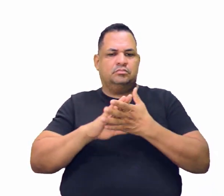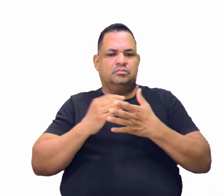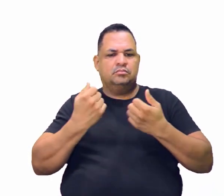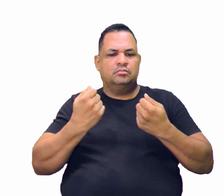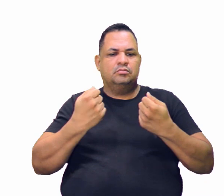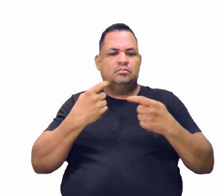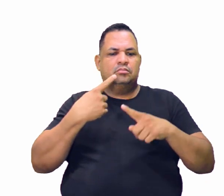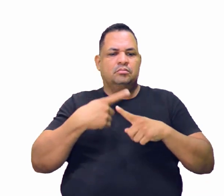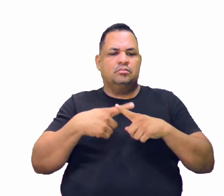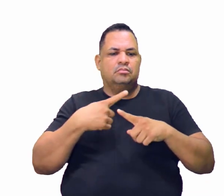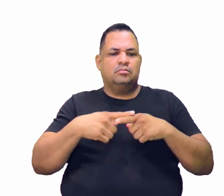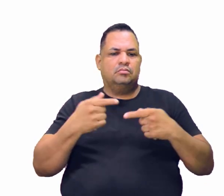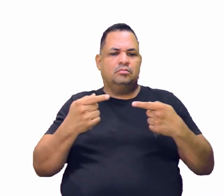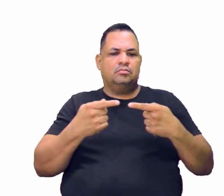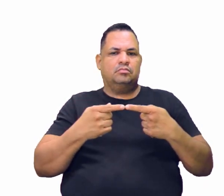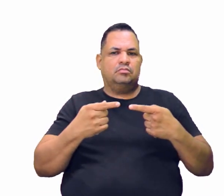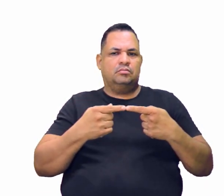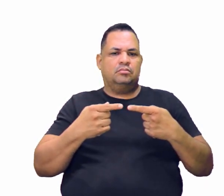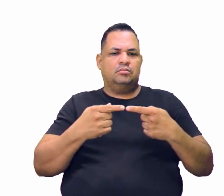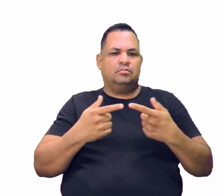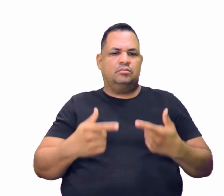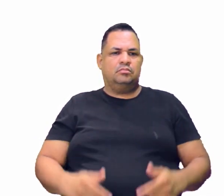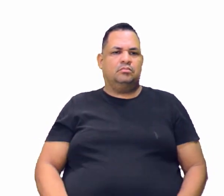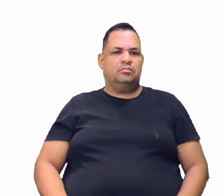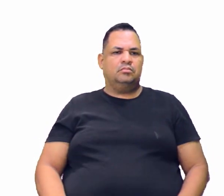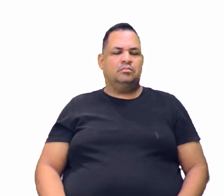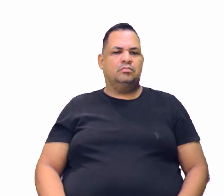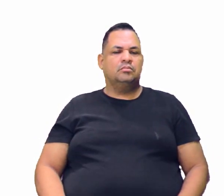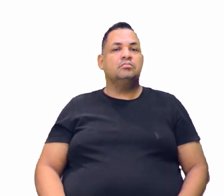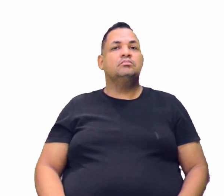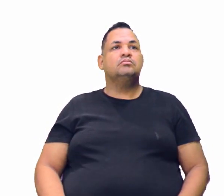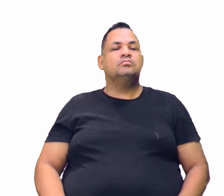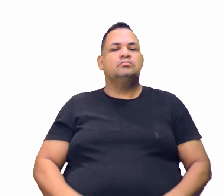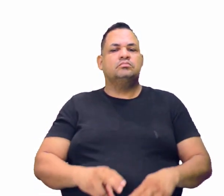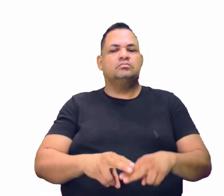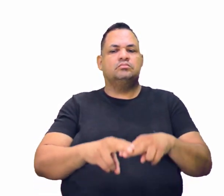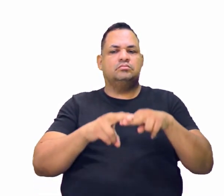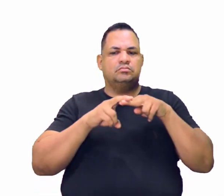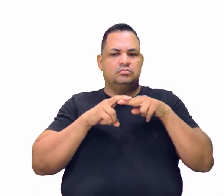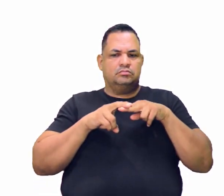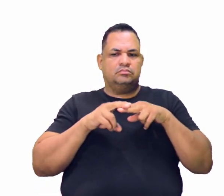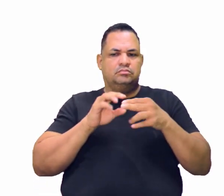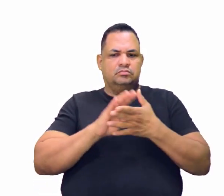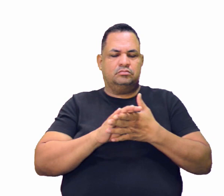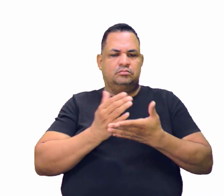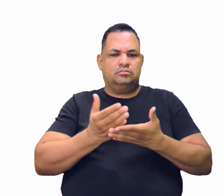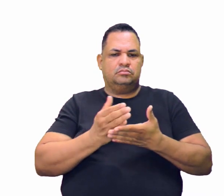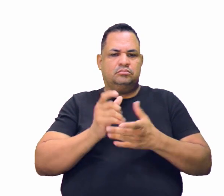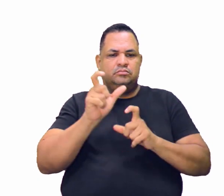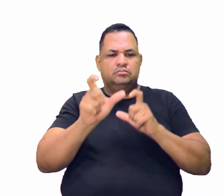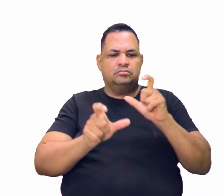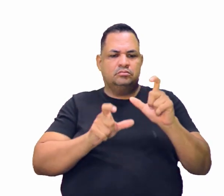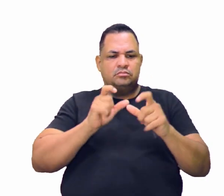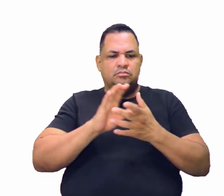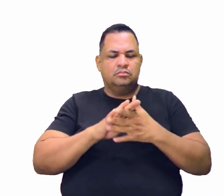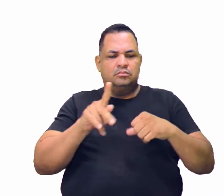fazer a concordância. Então, por isso que fala, bastante pode ser advérbio ou pronome